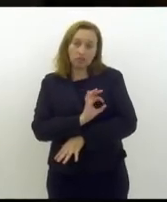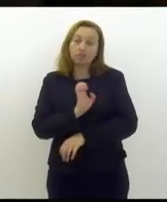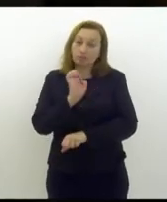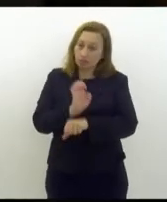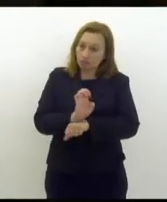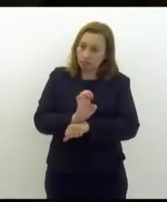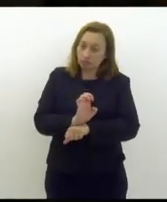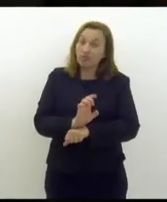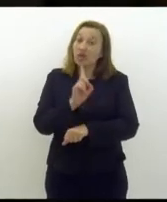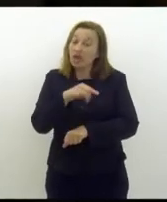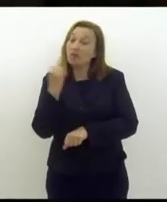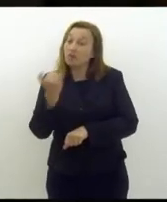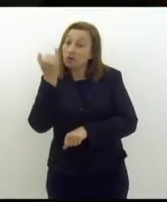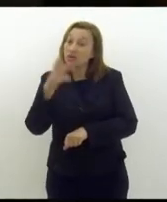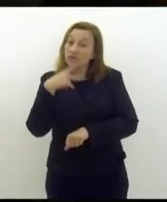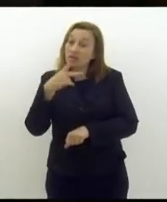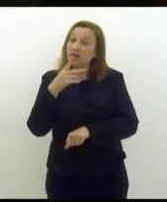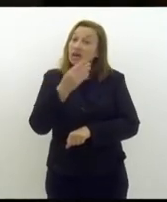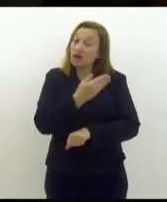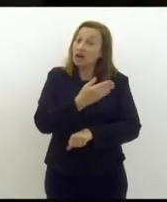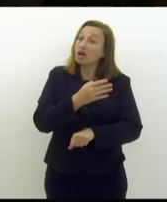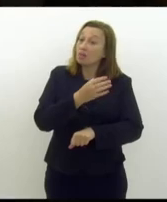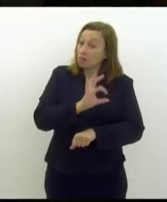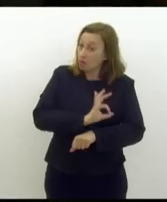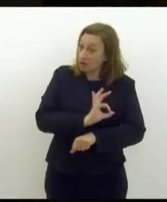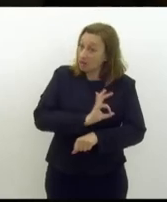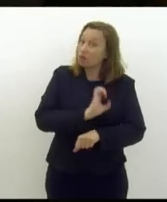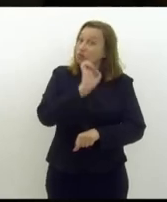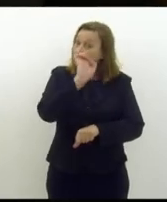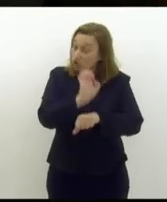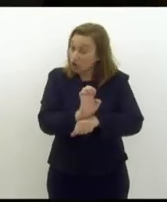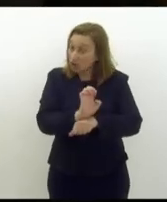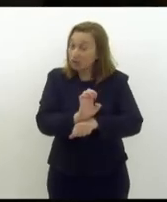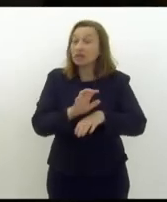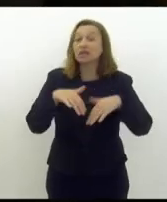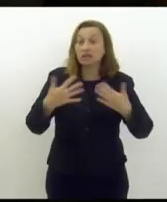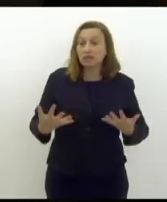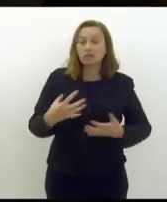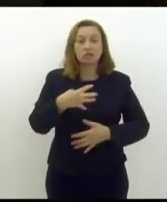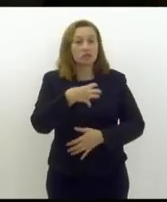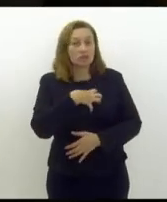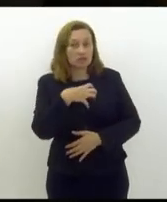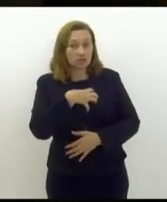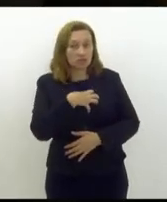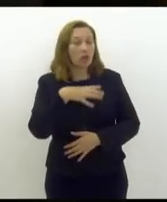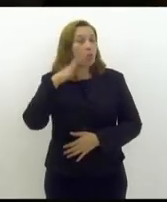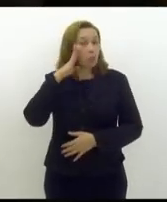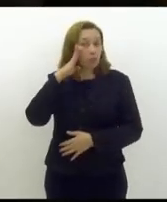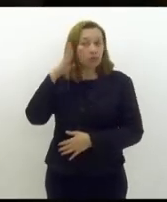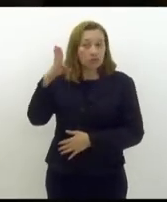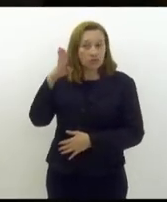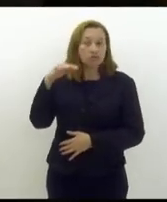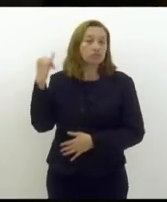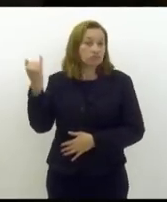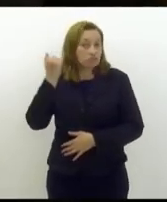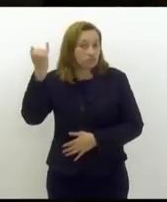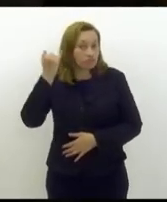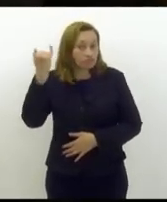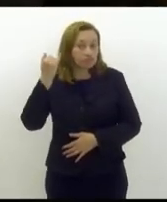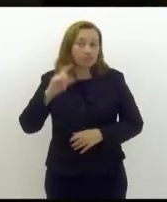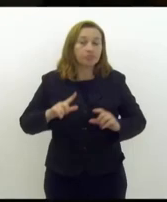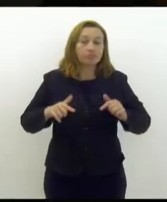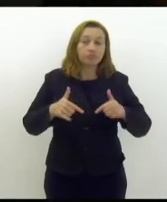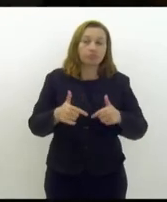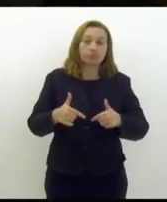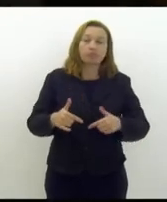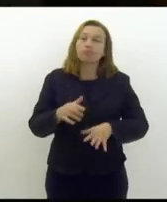estado é importante que seja Dita é a gente do Estado então é fundamental e importante que ações